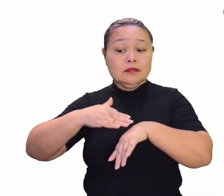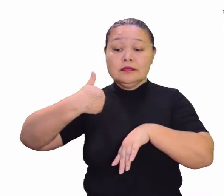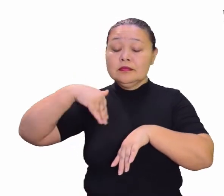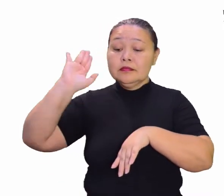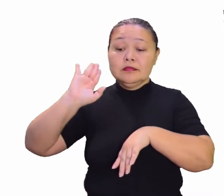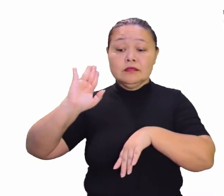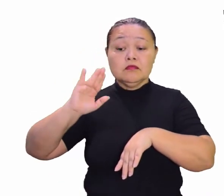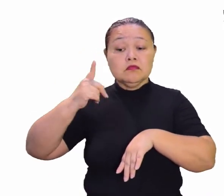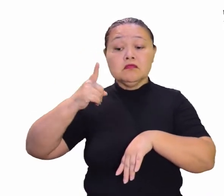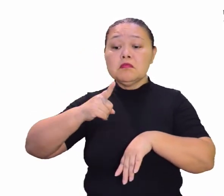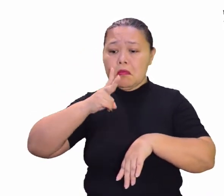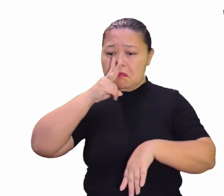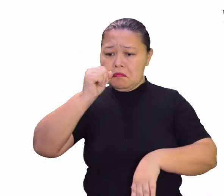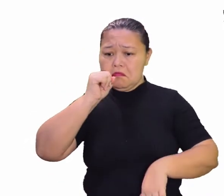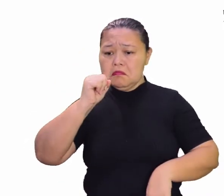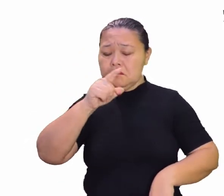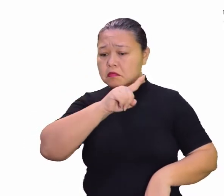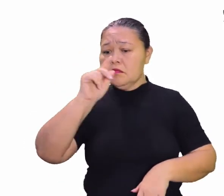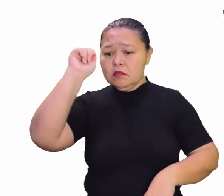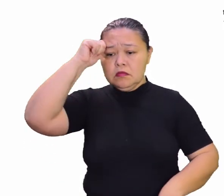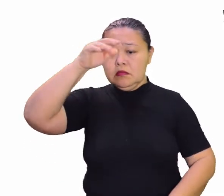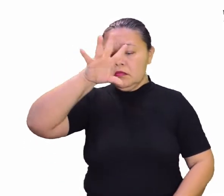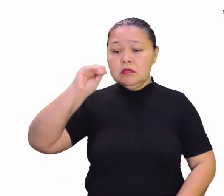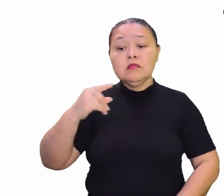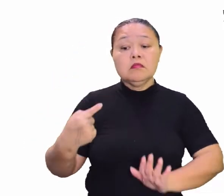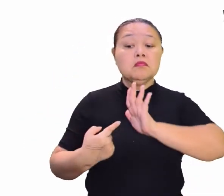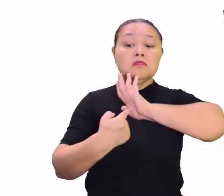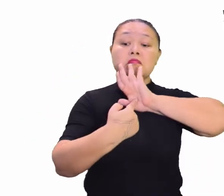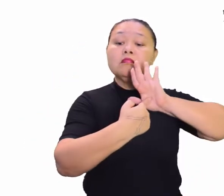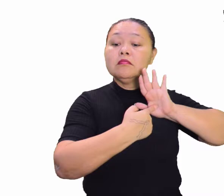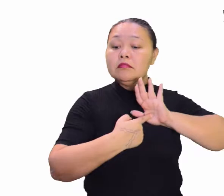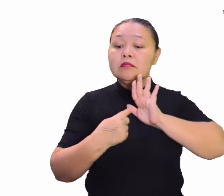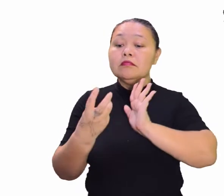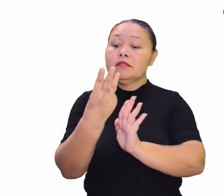teve de intenso lá, e nós mostramos o mapa